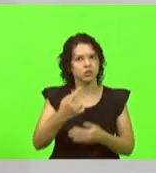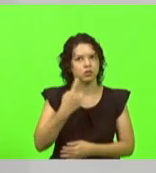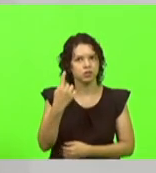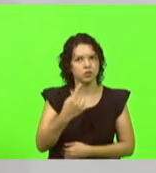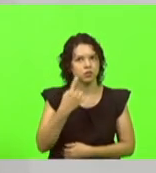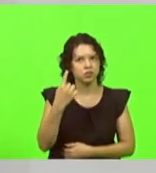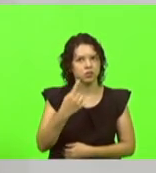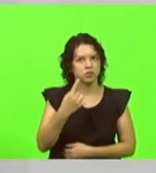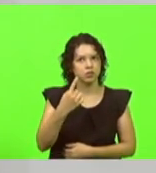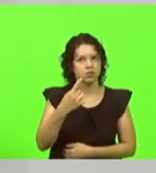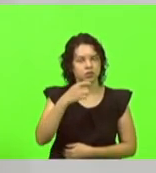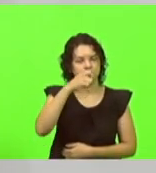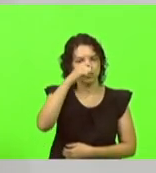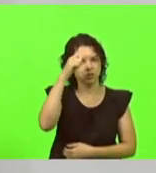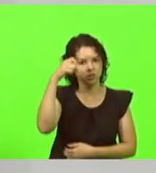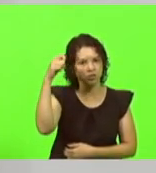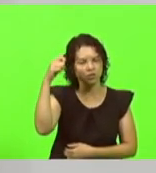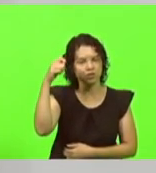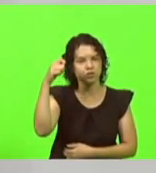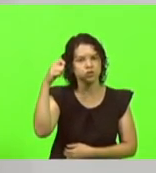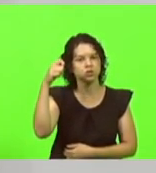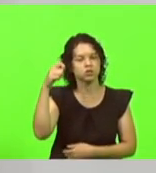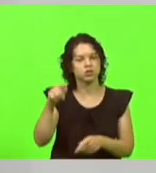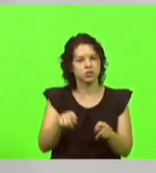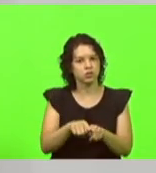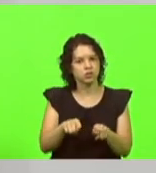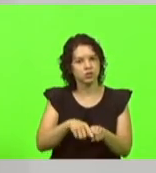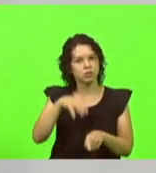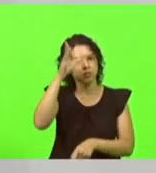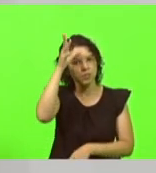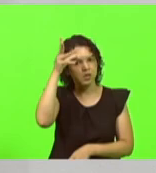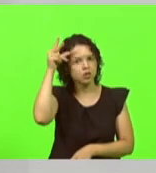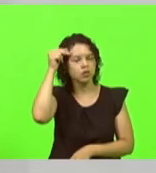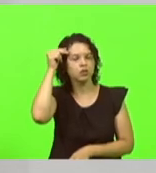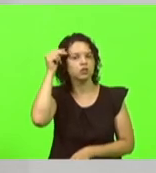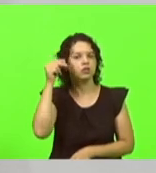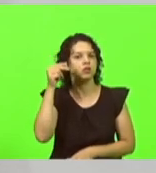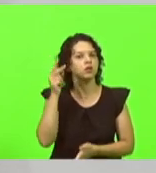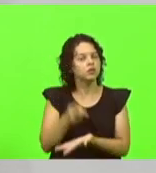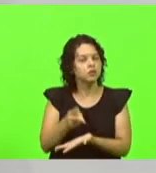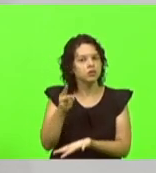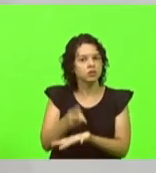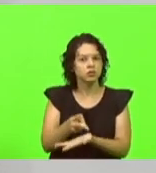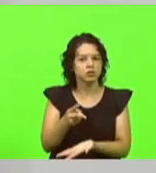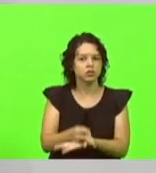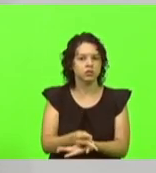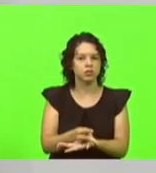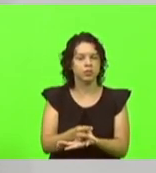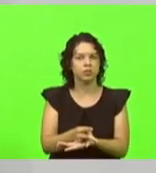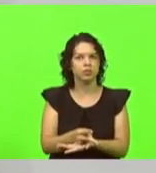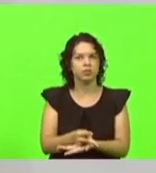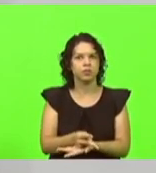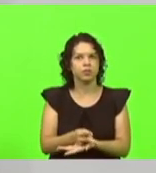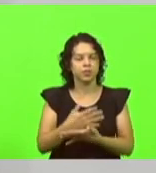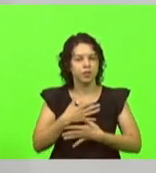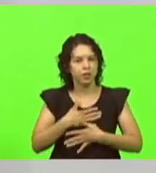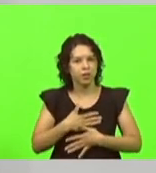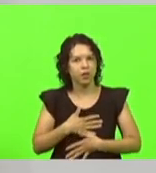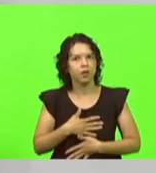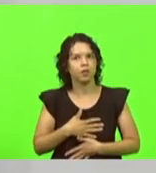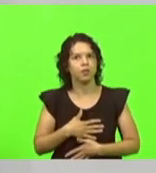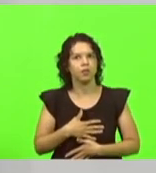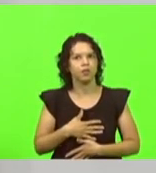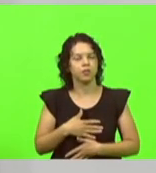Dirce. Deputada Dirce, sempre com calma, mas com aquele